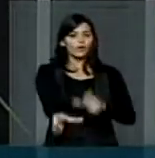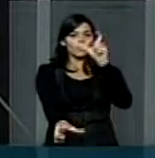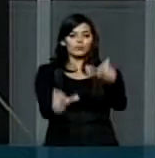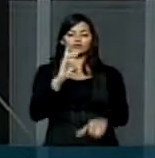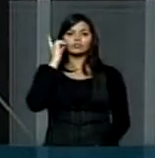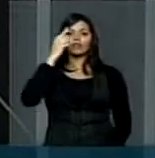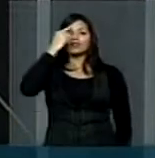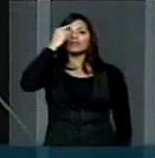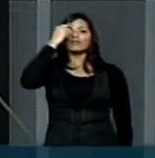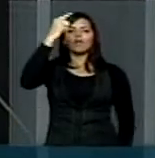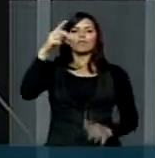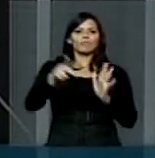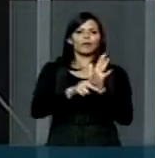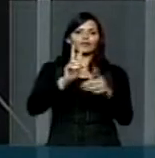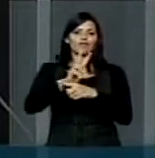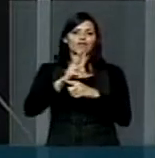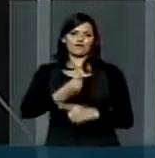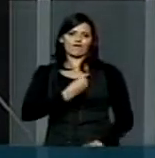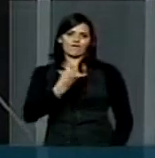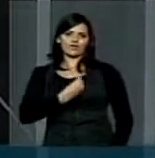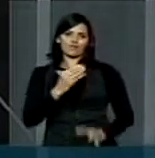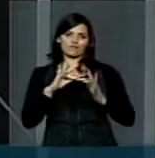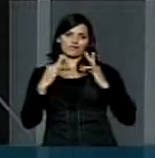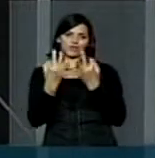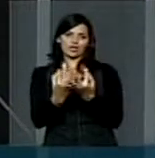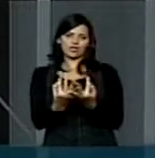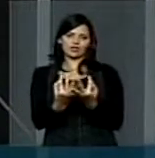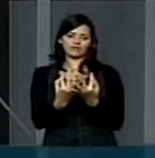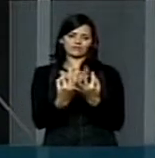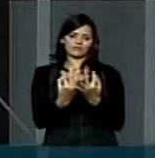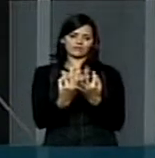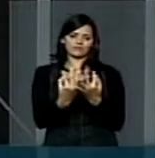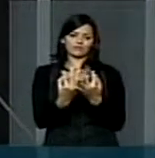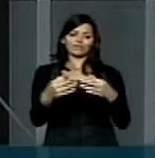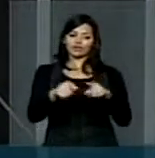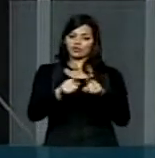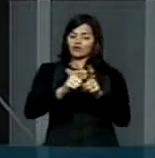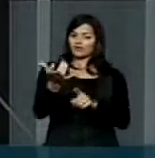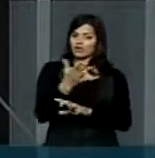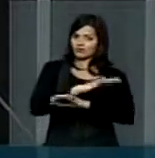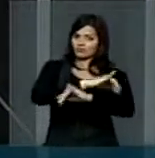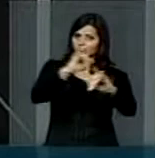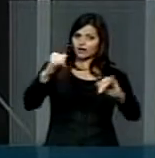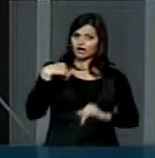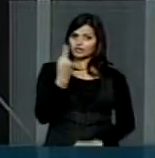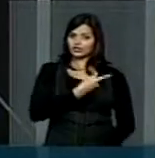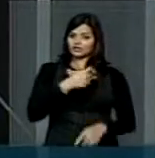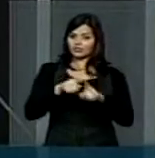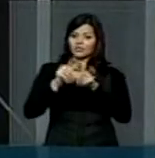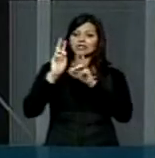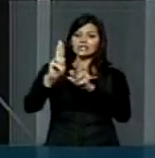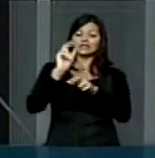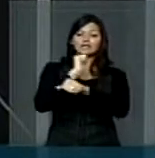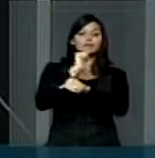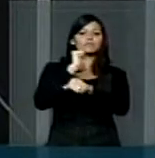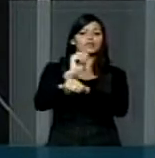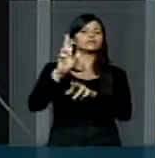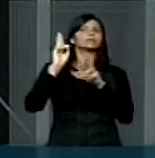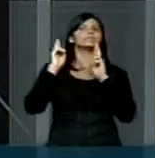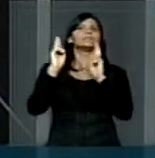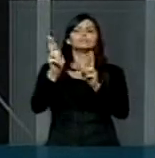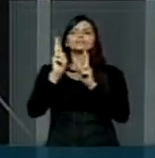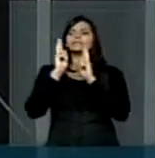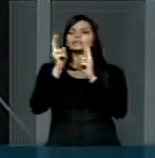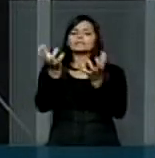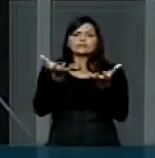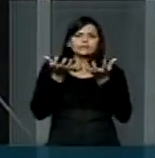os ideais em defesa da vida e da família. Quero dizer que nós contamos também